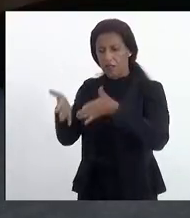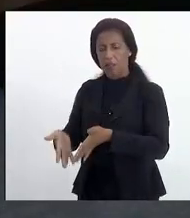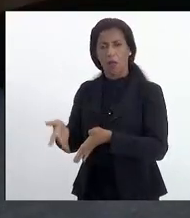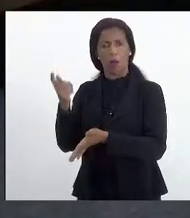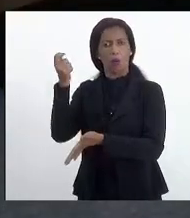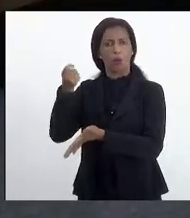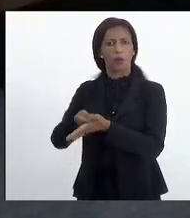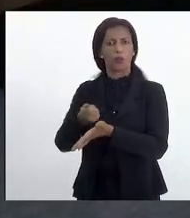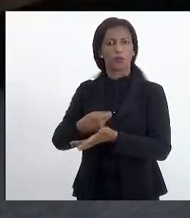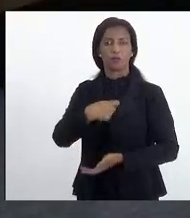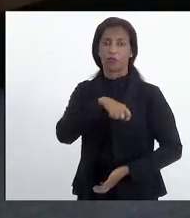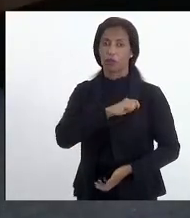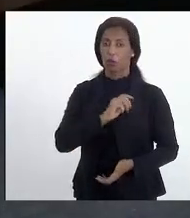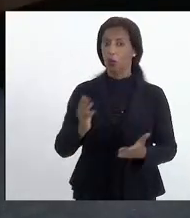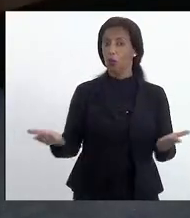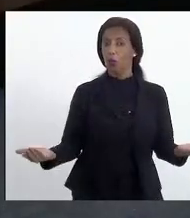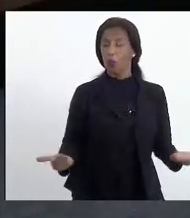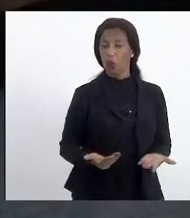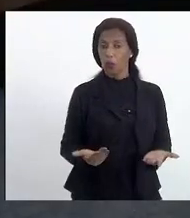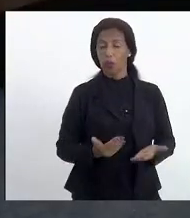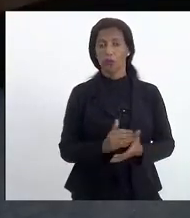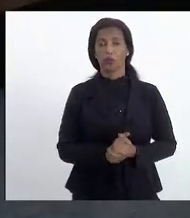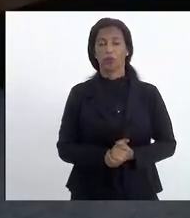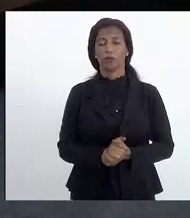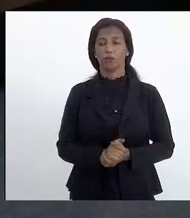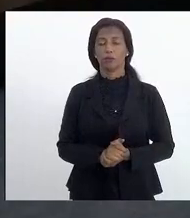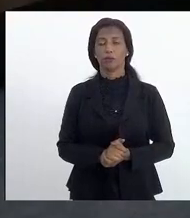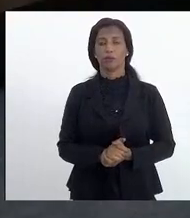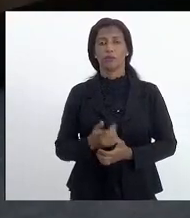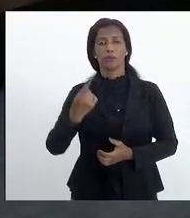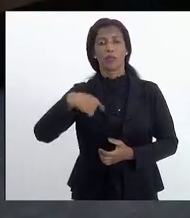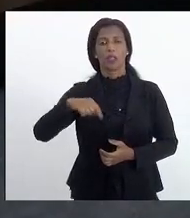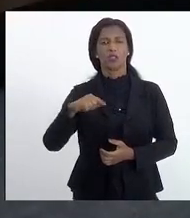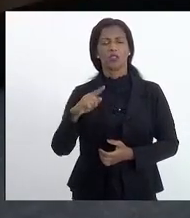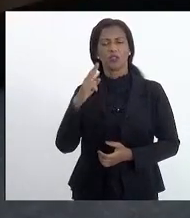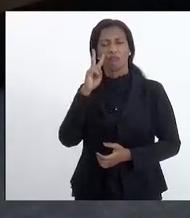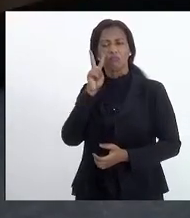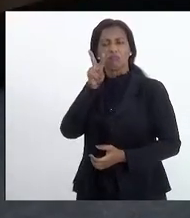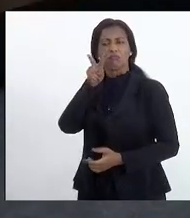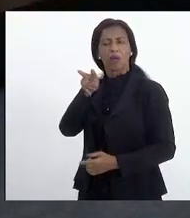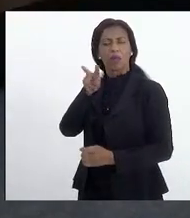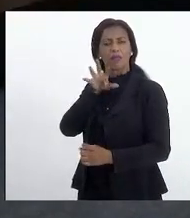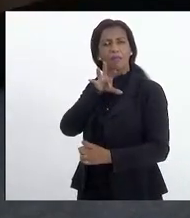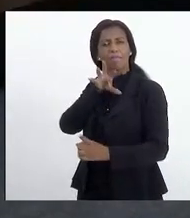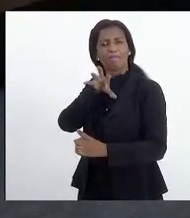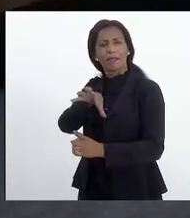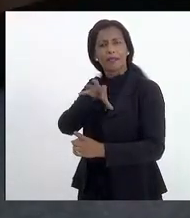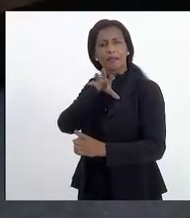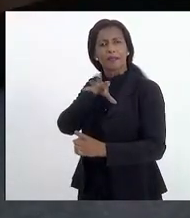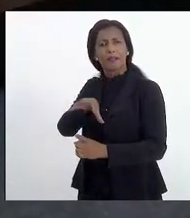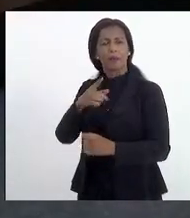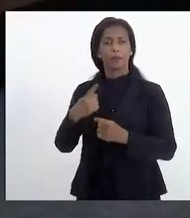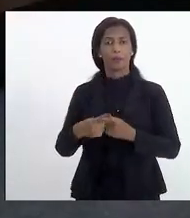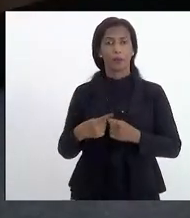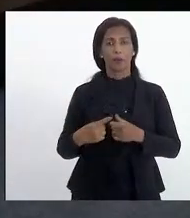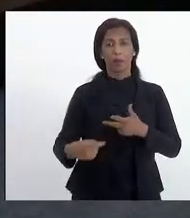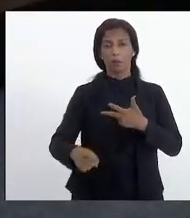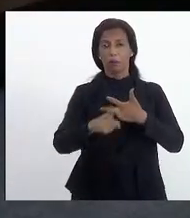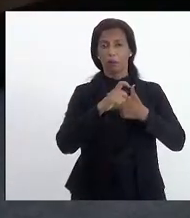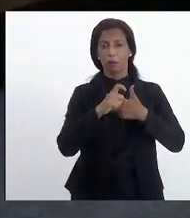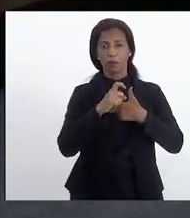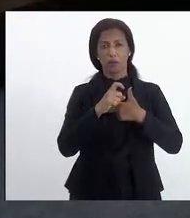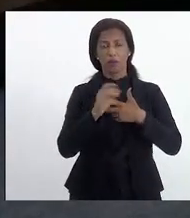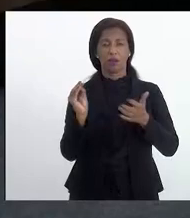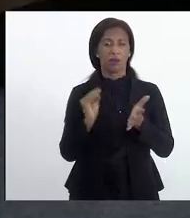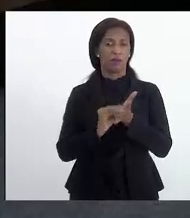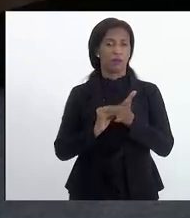colocado. Hoje, a gente vai se deparar com essa pressão permanente porque o Poder Executivo não